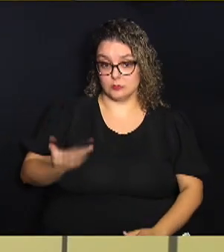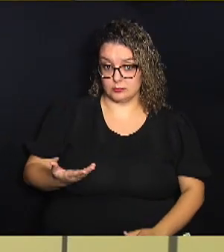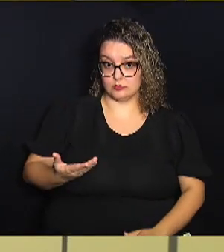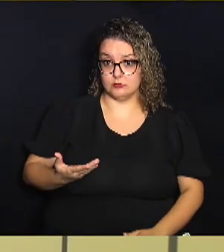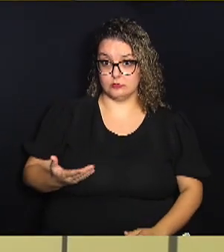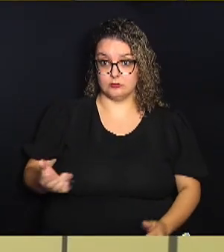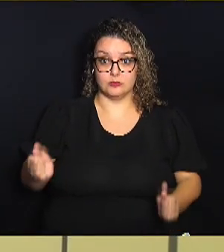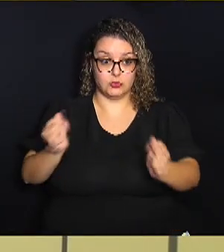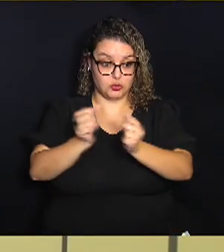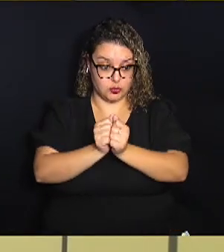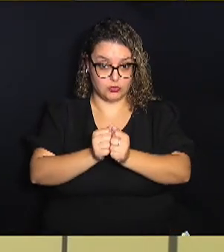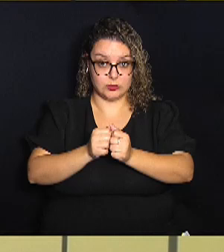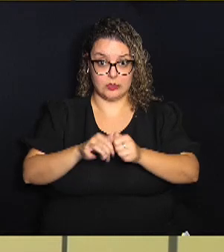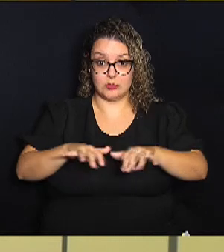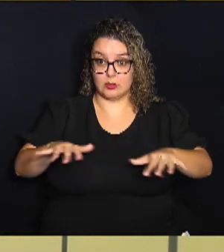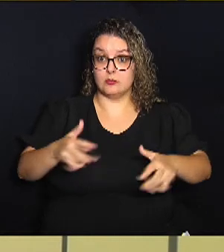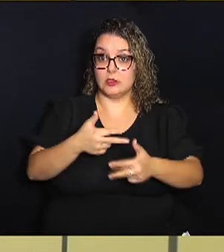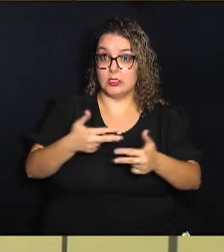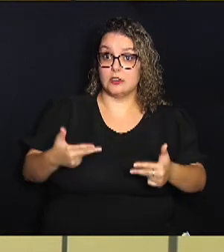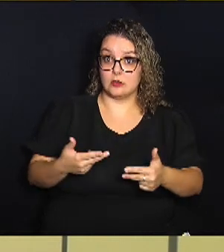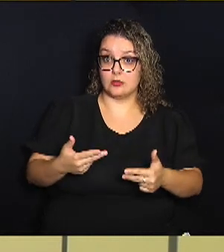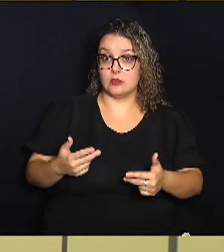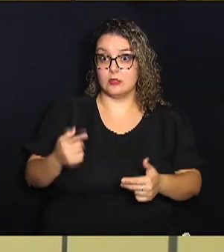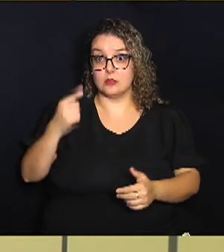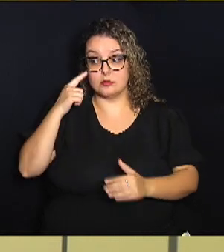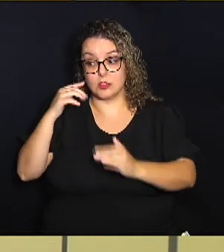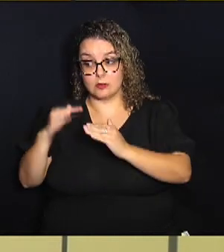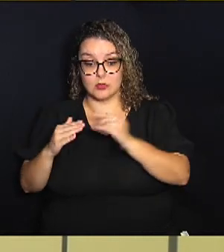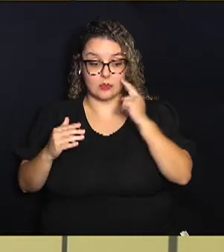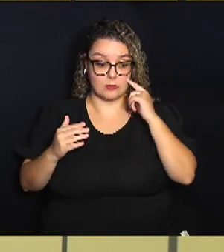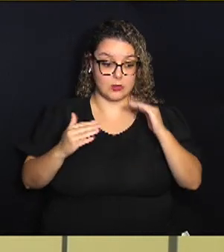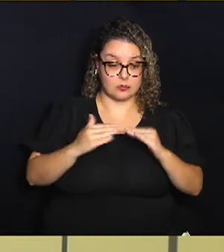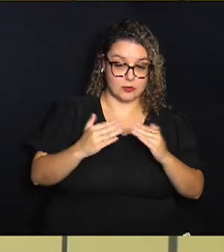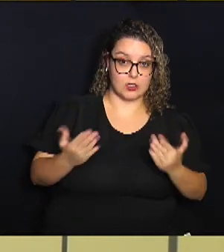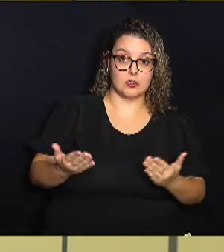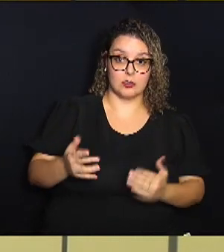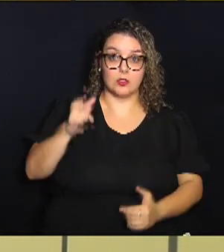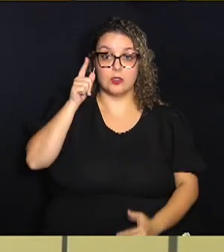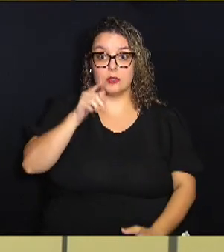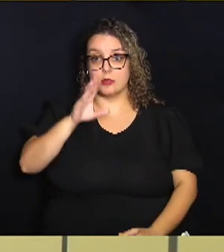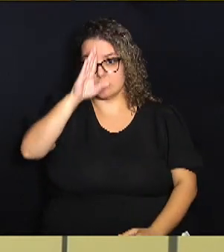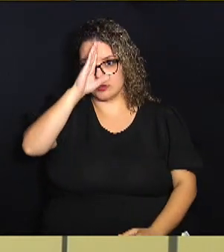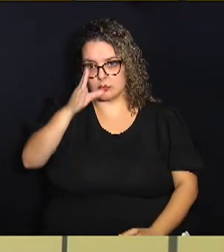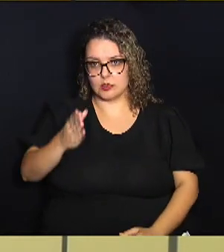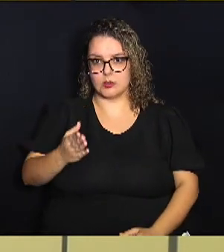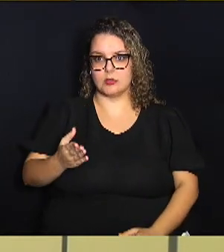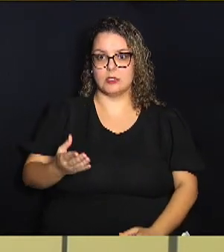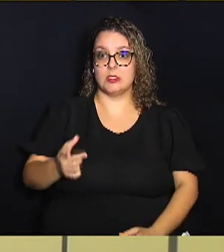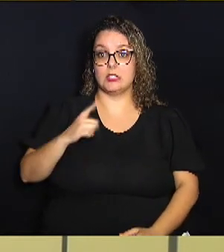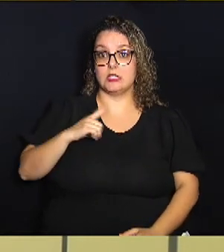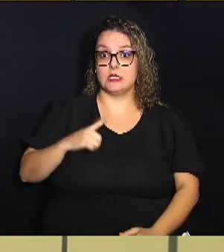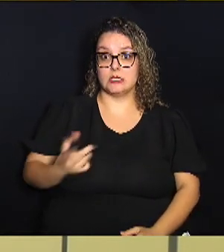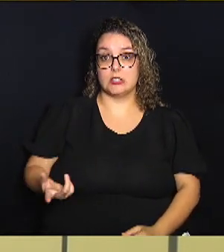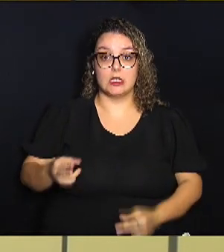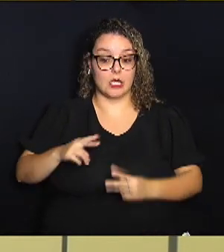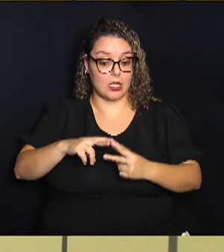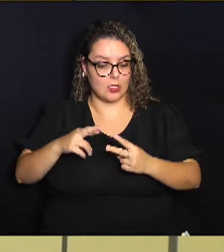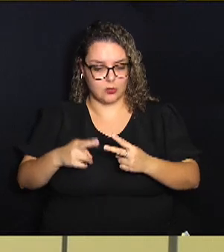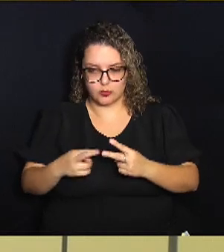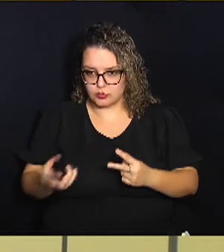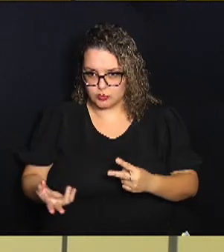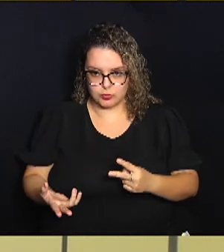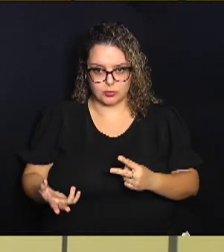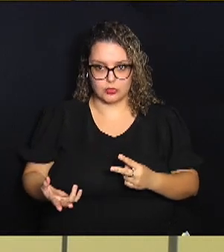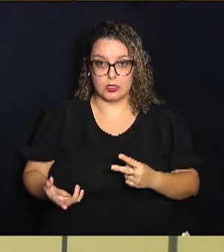mútua pelas coisas em comuns, né? Então a gente consegue principalmente gerar recursos, né?